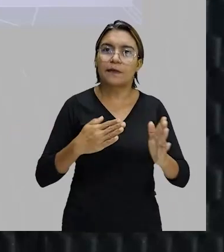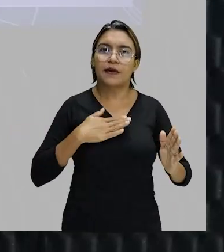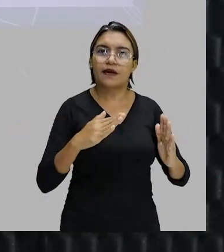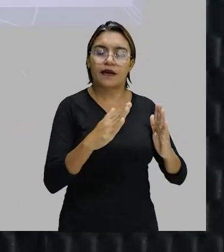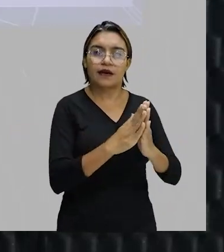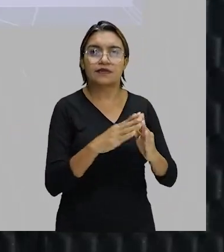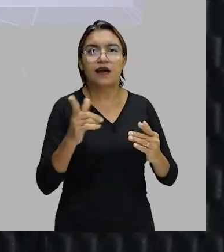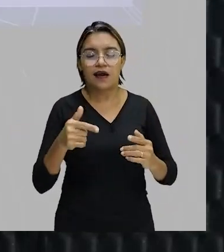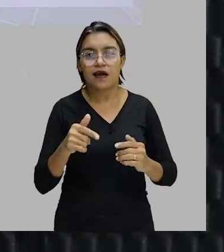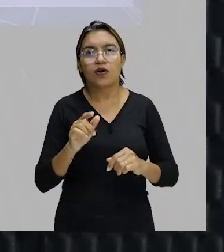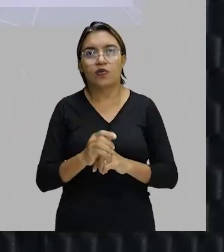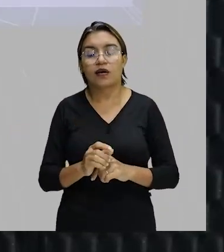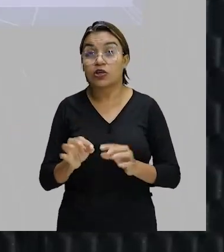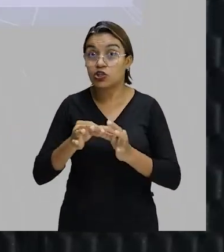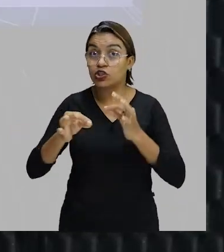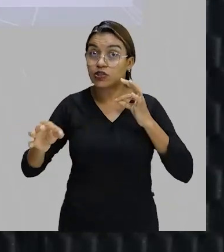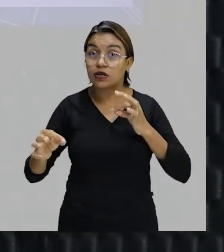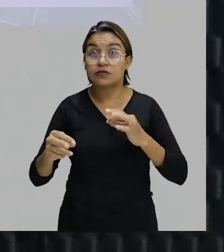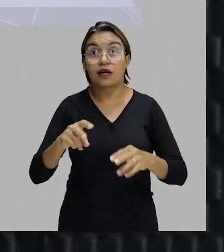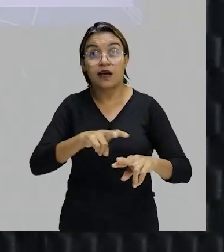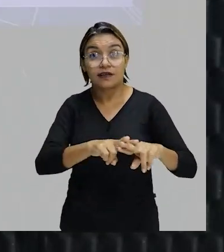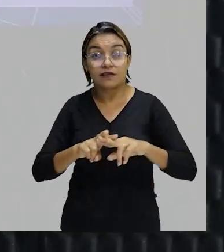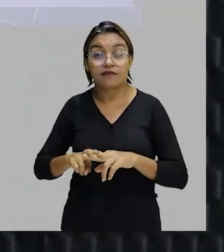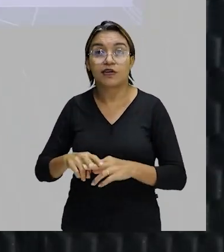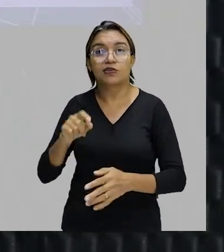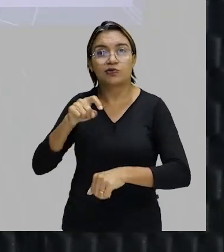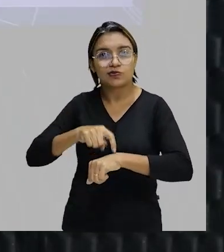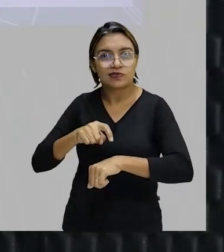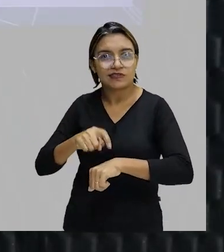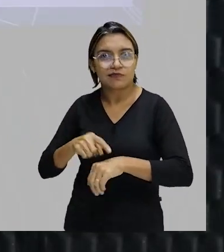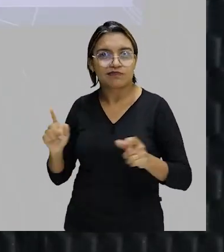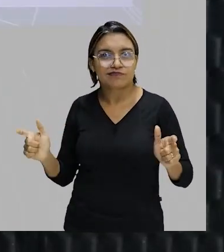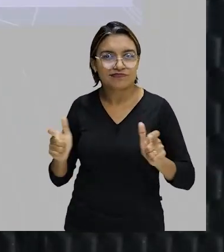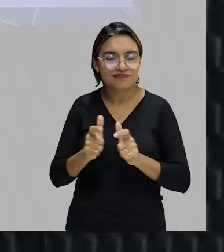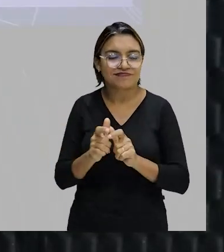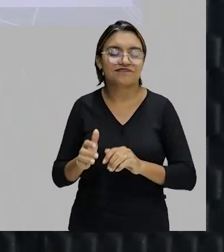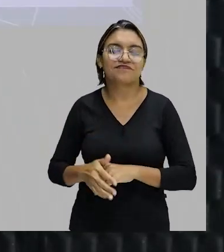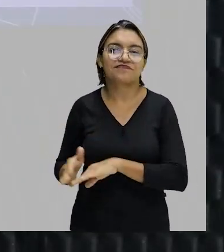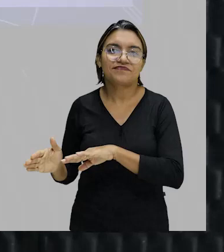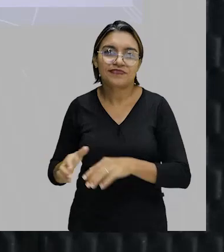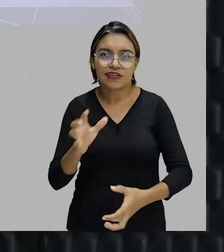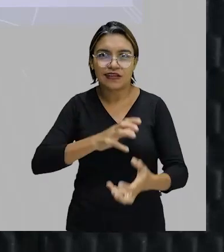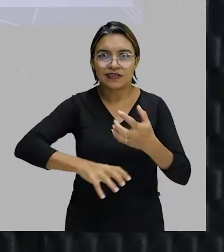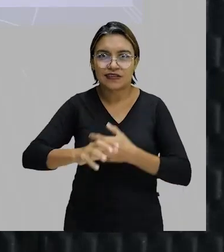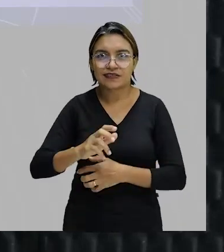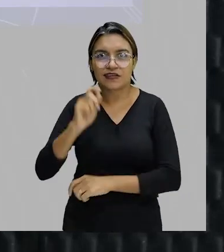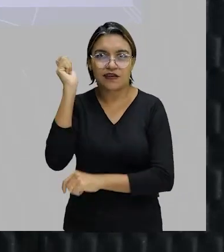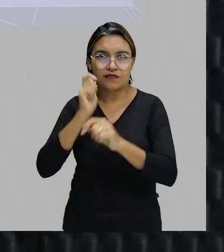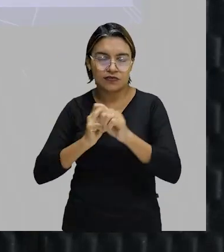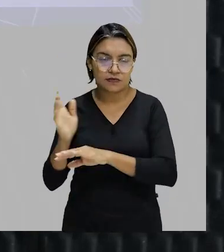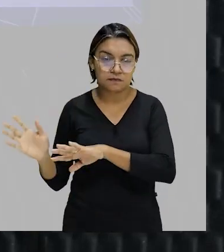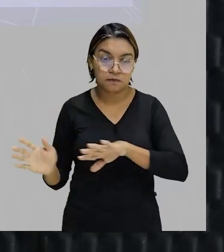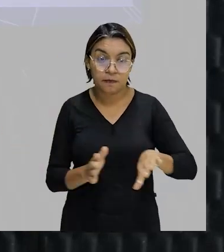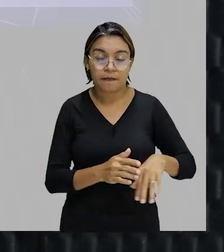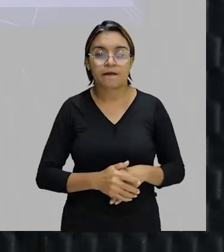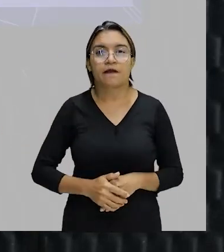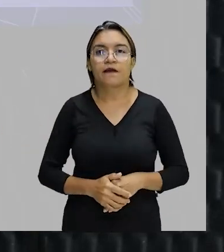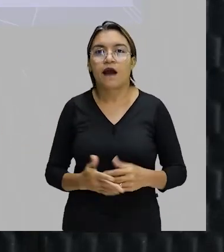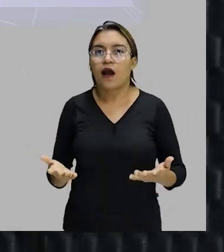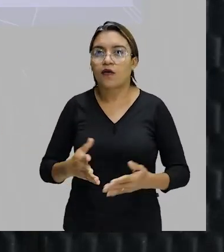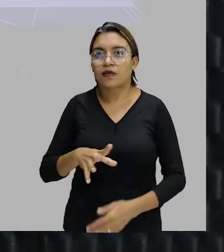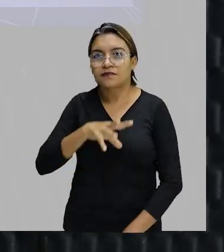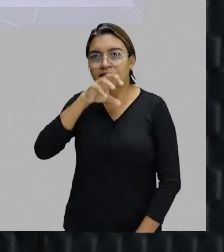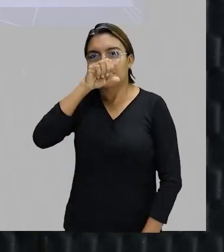Encurtamento da distância pelo tempo. Beleza? Terceira revolução. Agora, para a gente fechar com chave de ouro, dá aquela respirada,